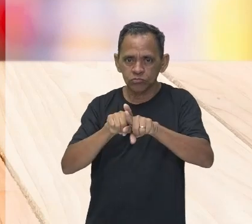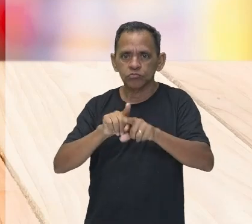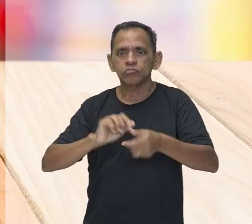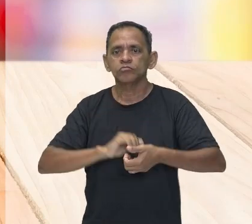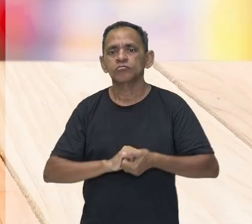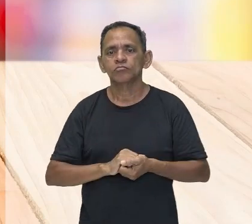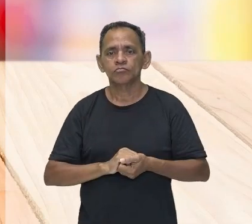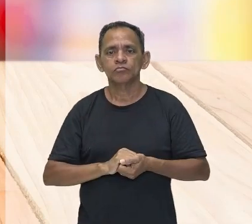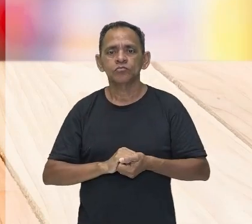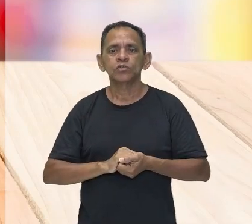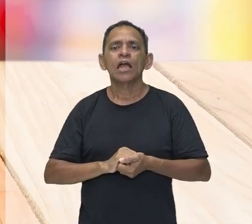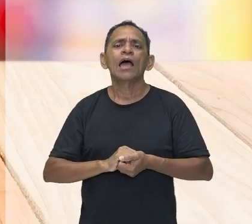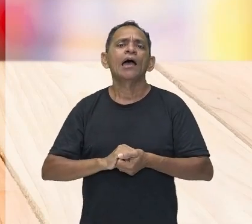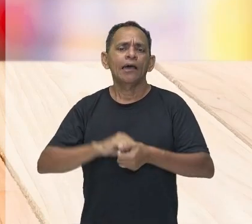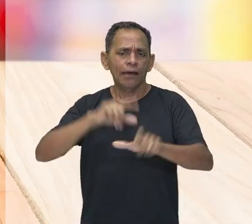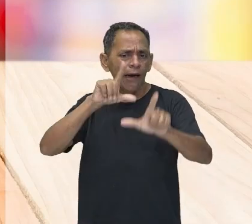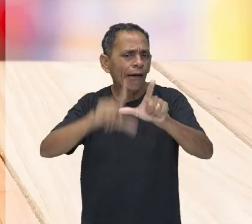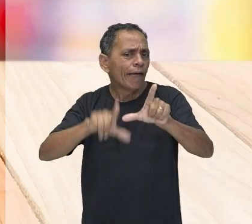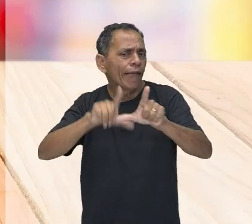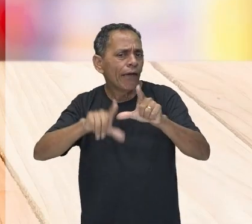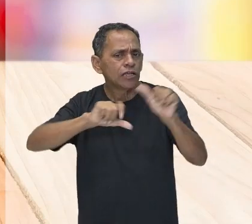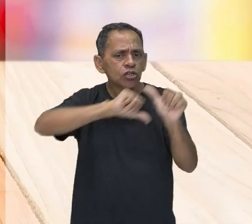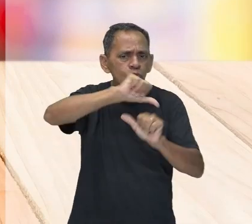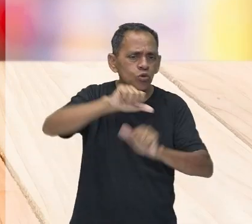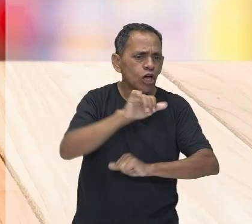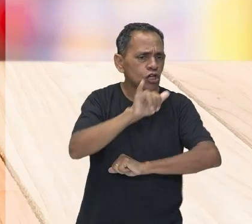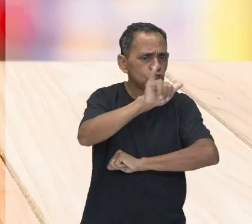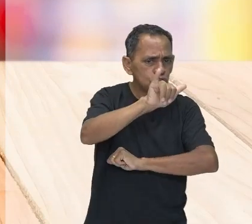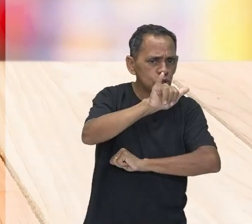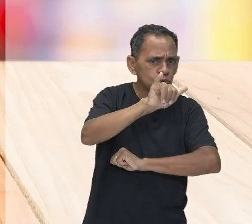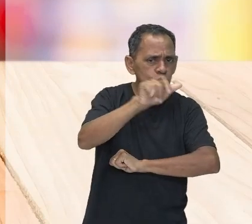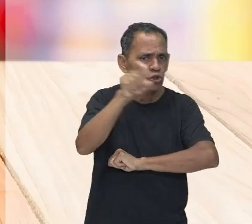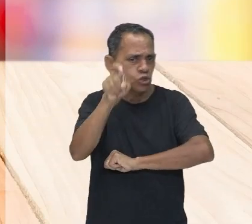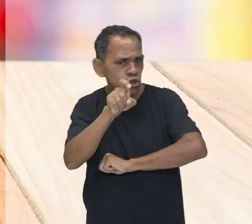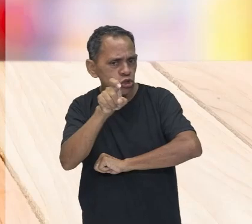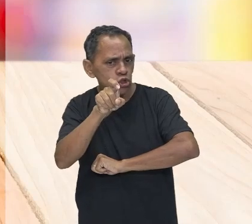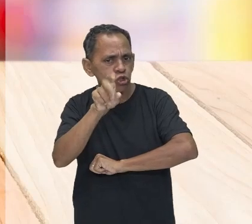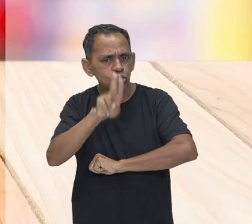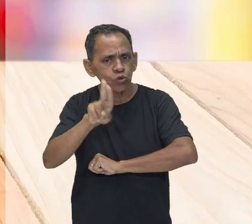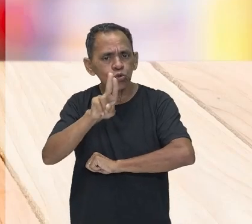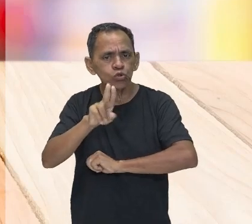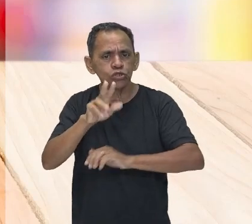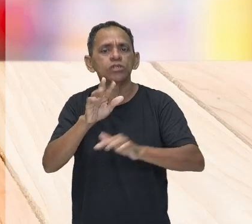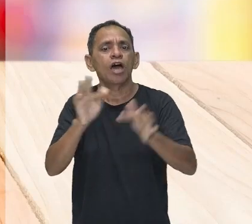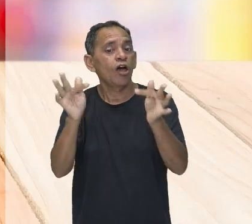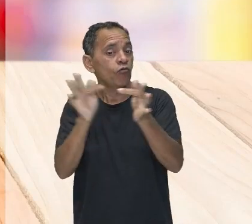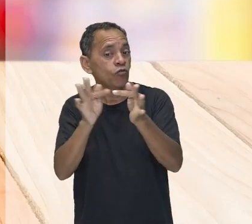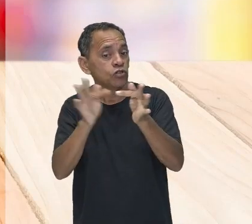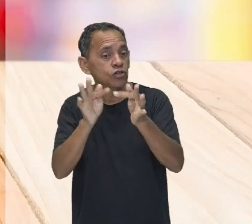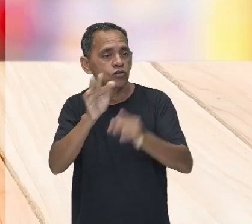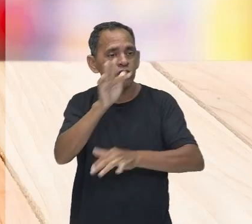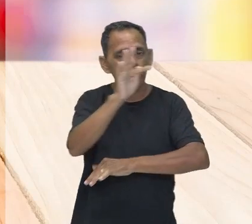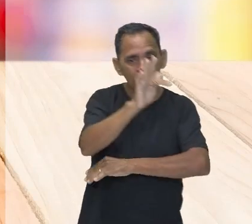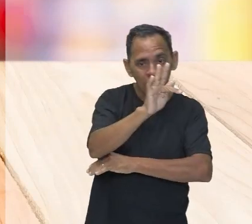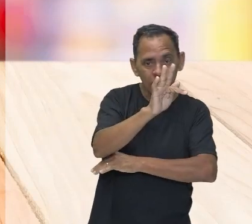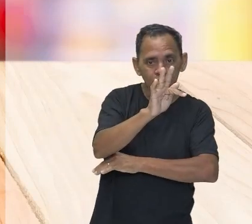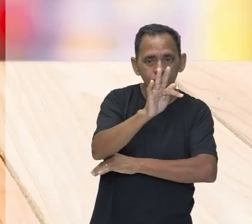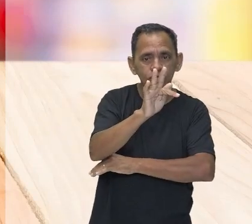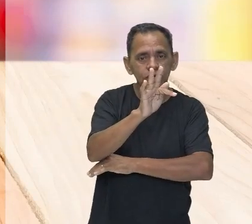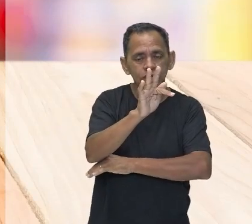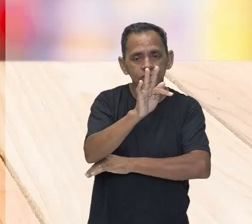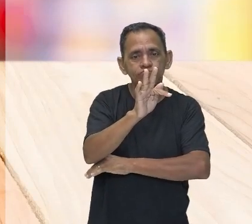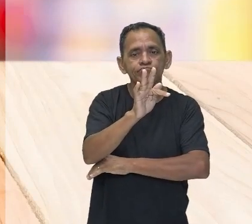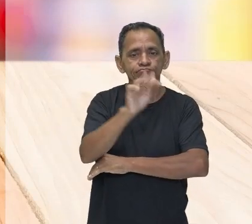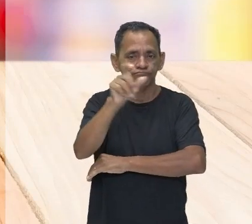as letras, né? Na matemática a gente usa lá o y, o x, se for função f de x, e aqui a gente está usando, né, s,